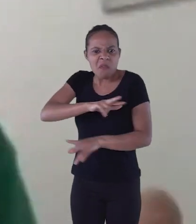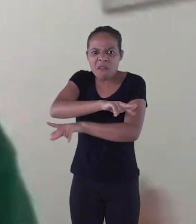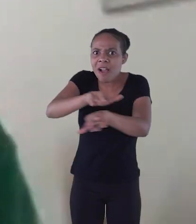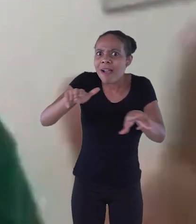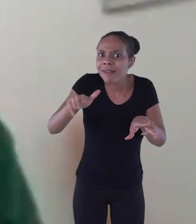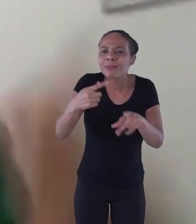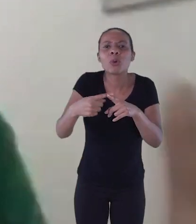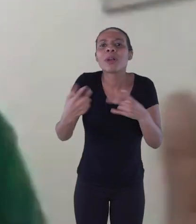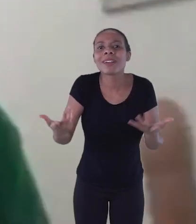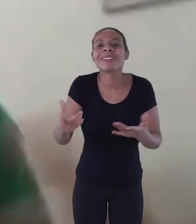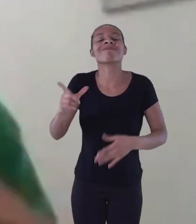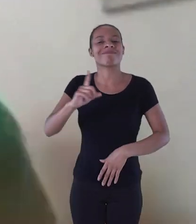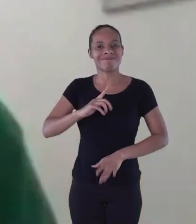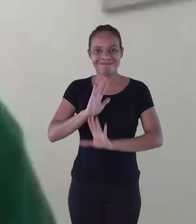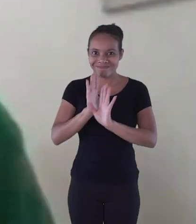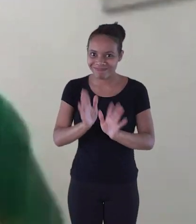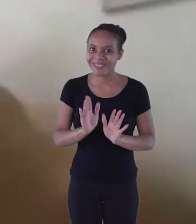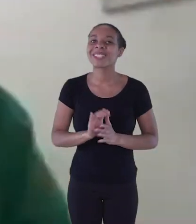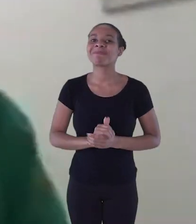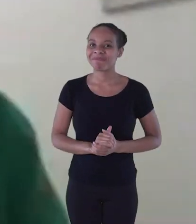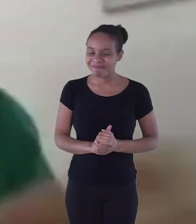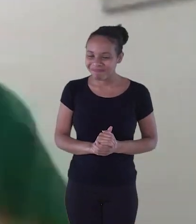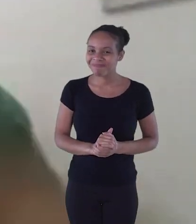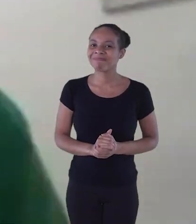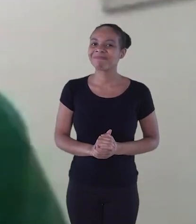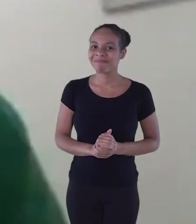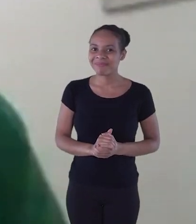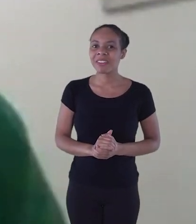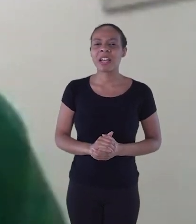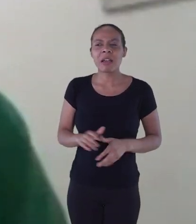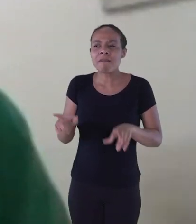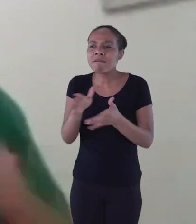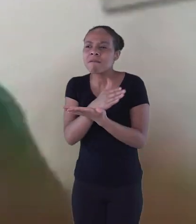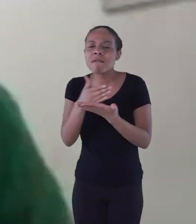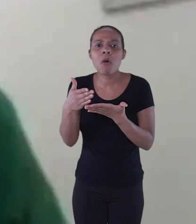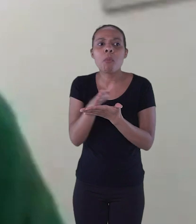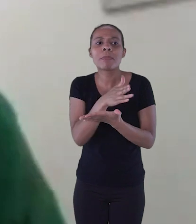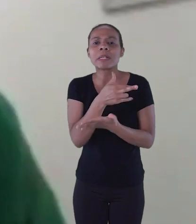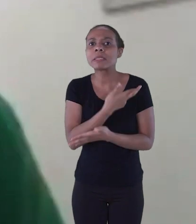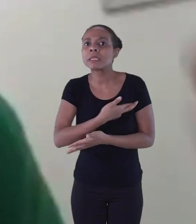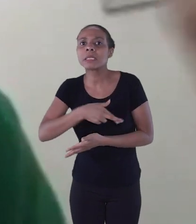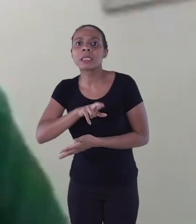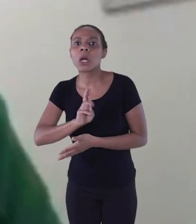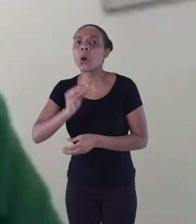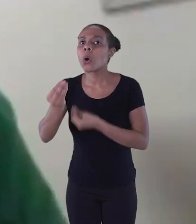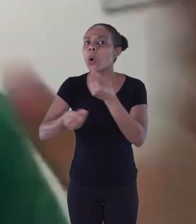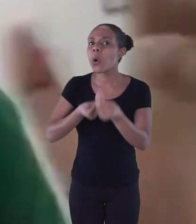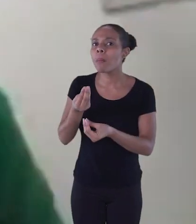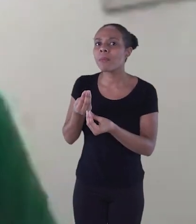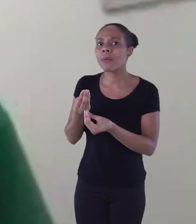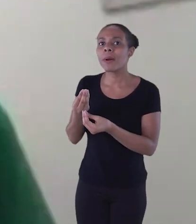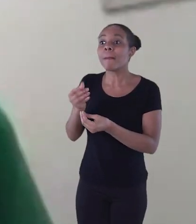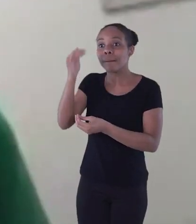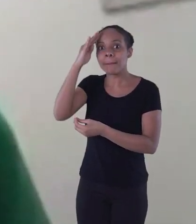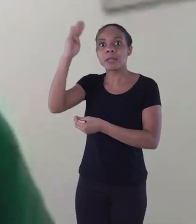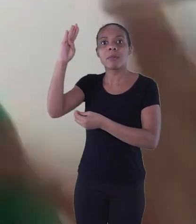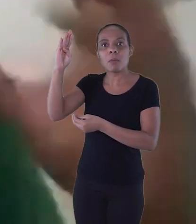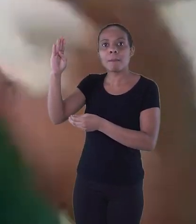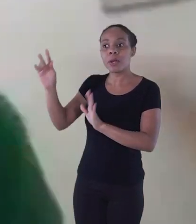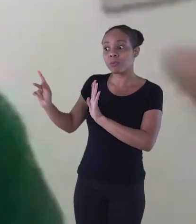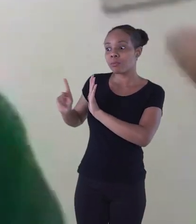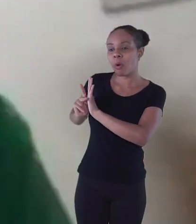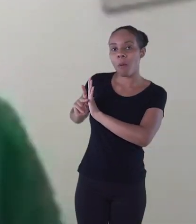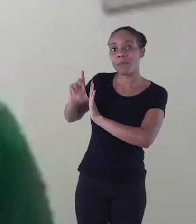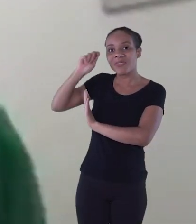religioso. Que intolerância religiosa, se todas ou algumas religiões, dependentes da pertença negra, tivesse sido o quê? Tivesse sido alvos. Então